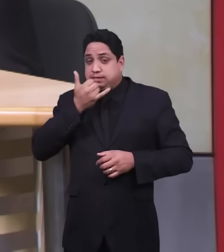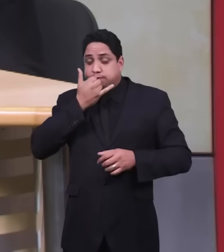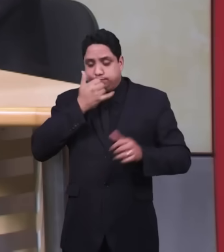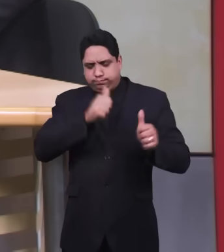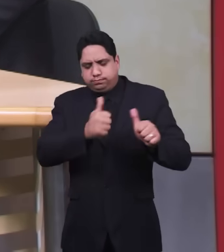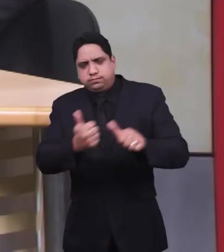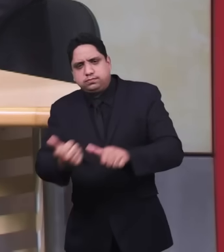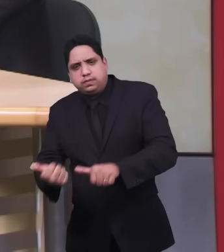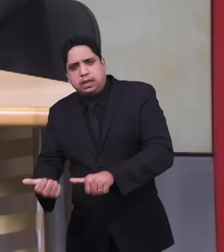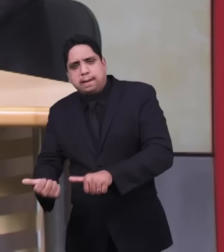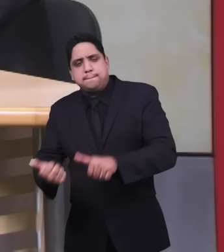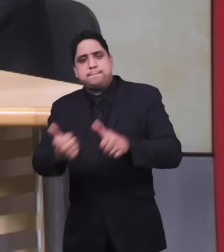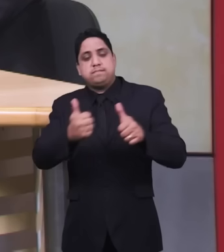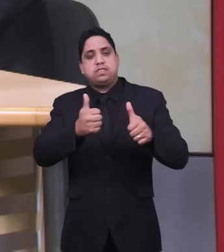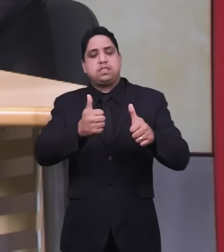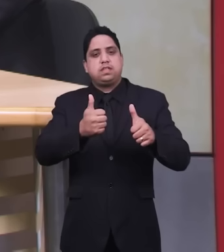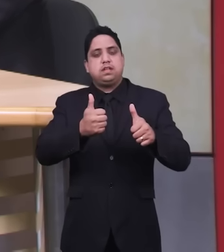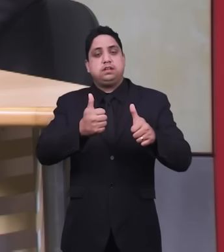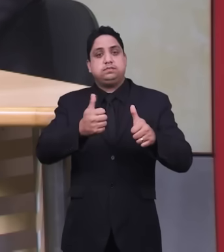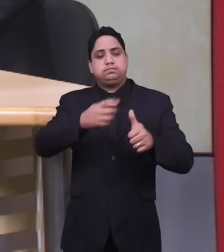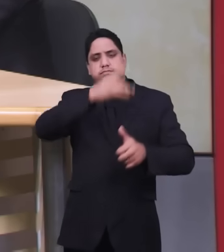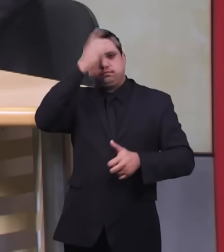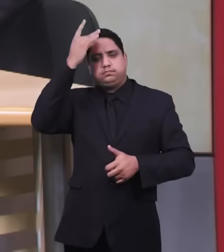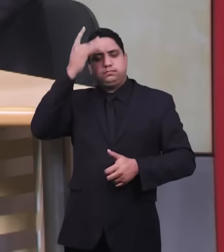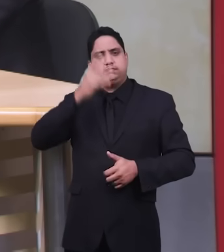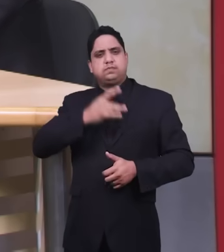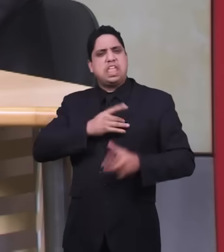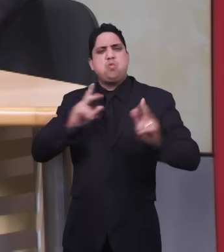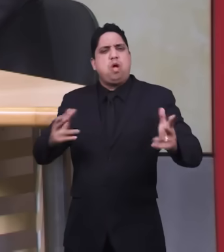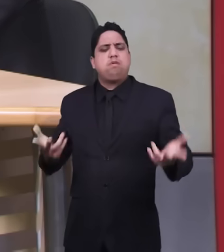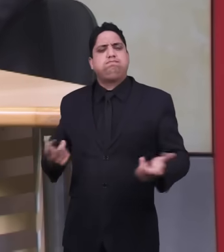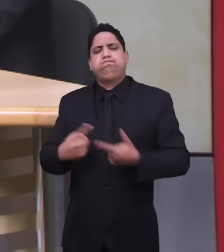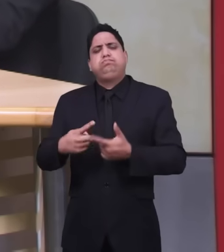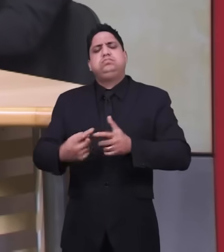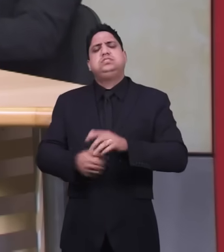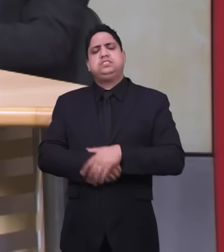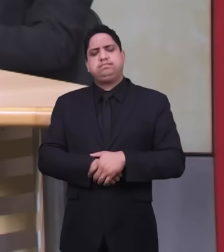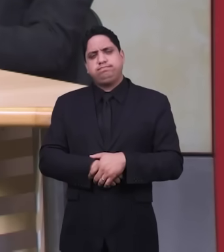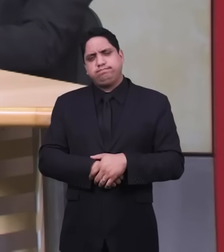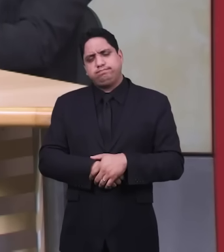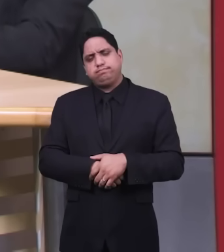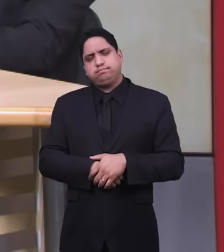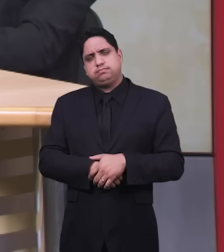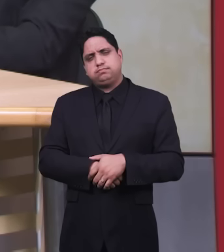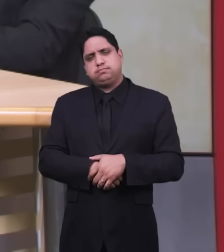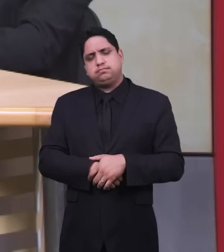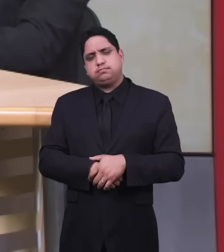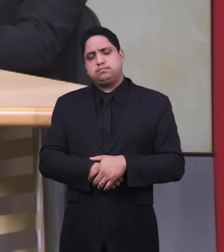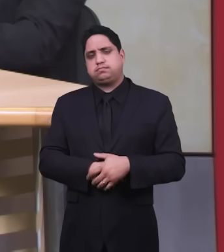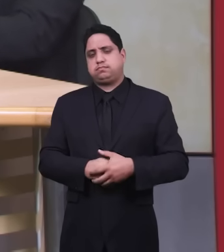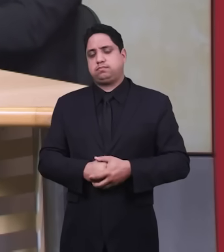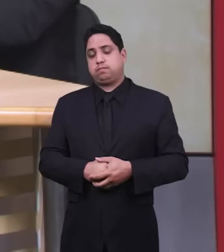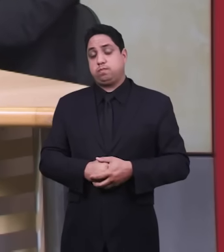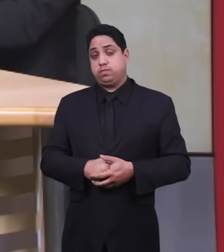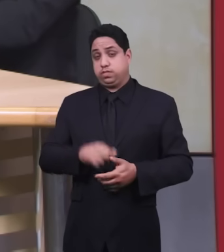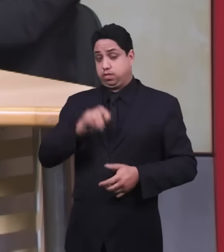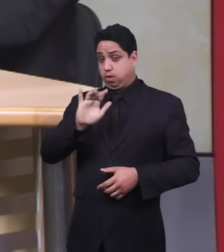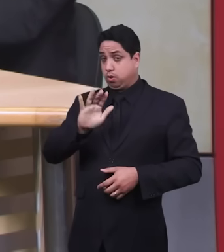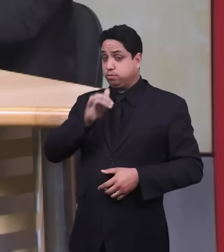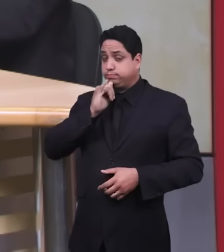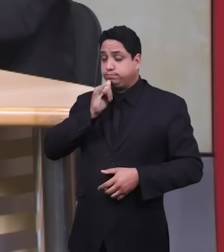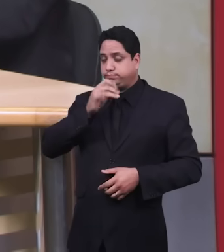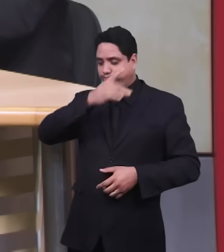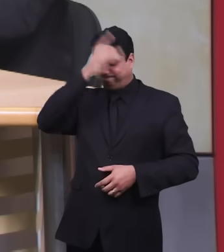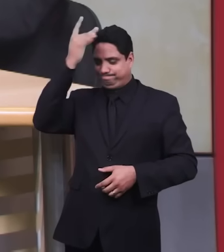Santo são a mesma coisa? Há um grupo que diz isso. Quando você é batizado nas águas, esse batismo nas águas